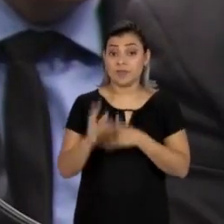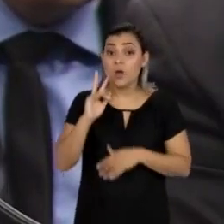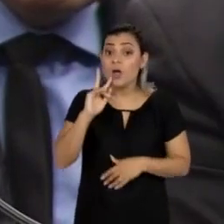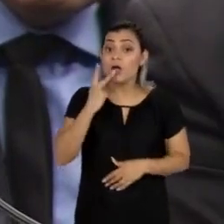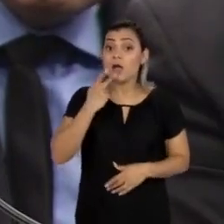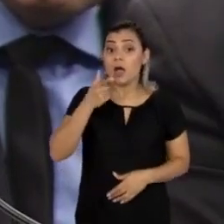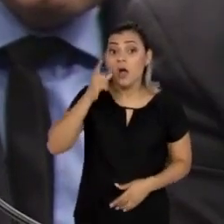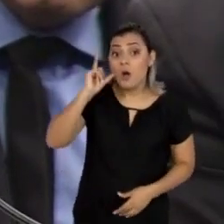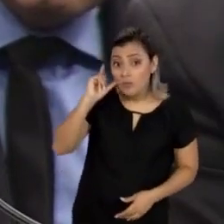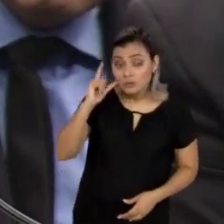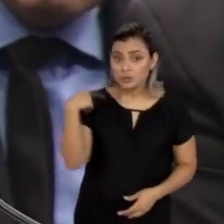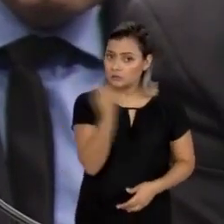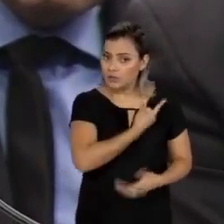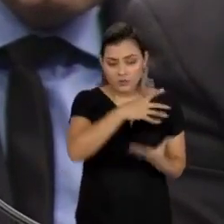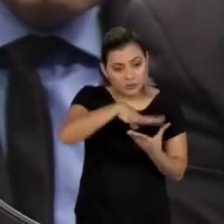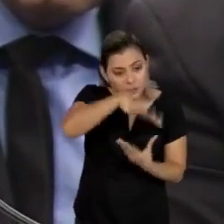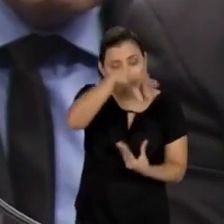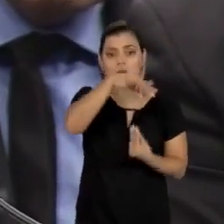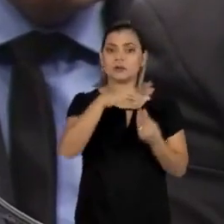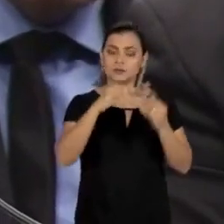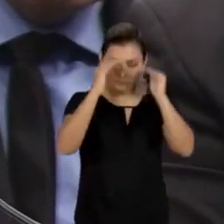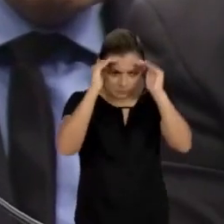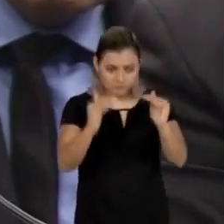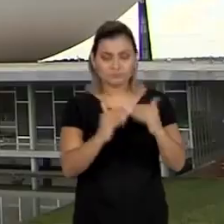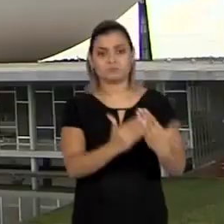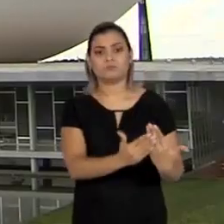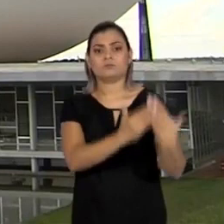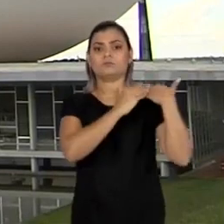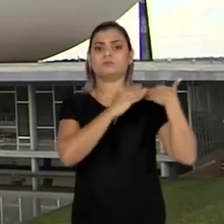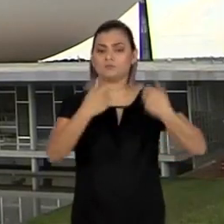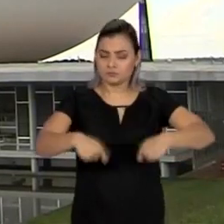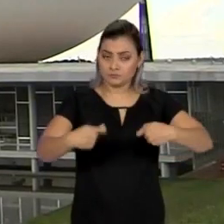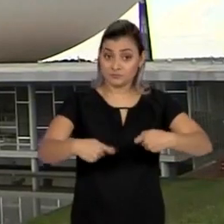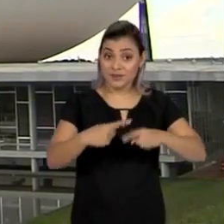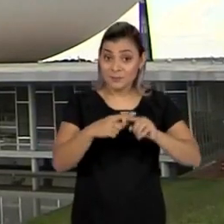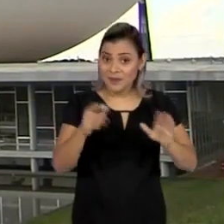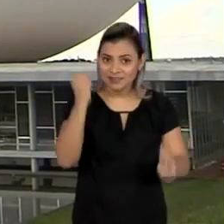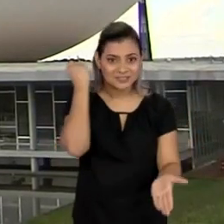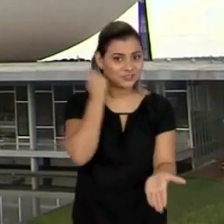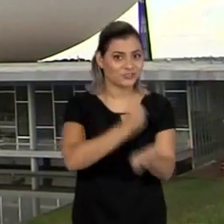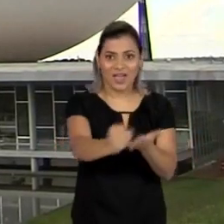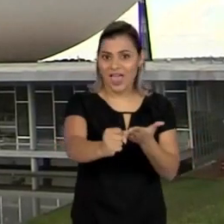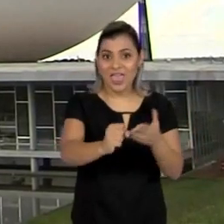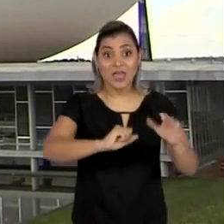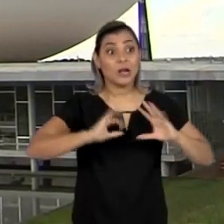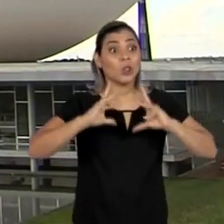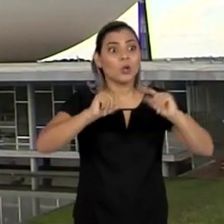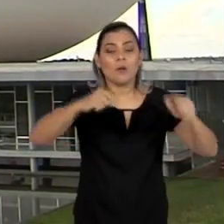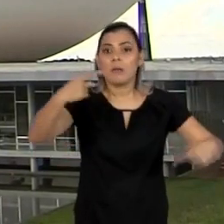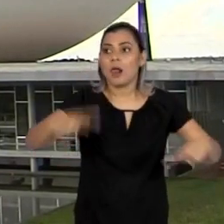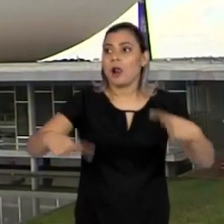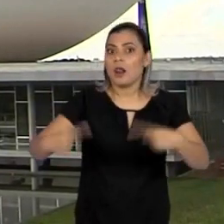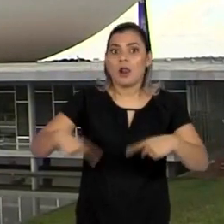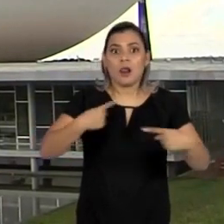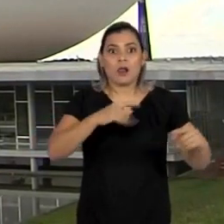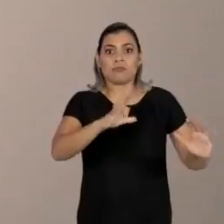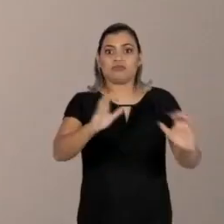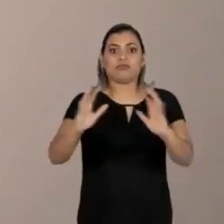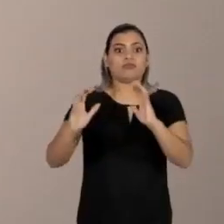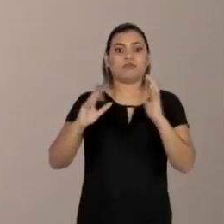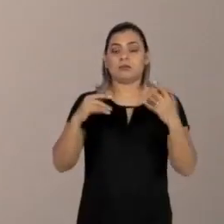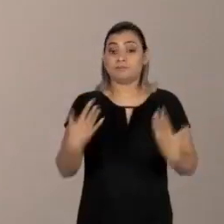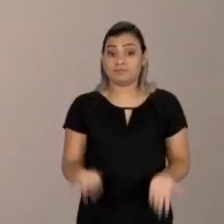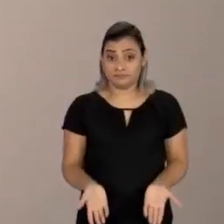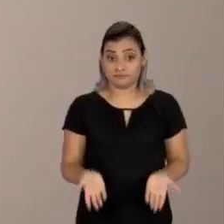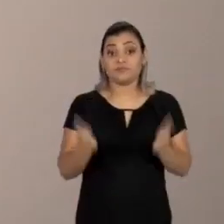devemos praticar a democracia de forma responsável. Mas a fala já tinha repercutido negativamente em Brasília.